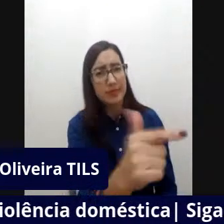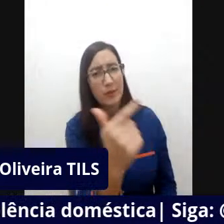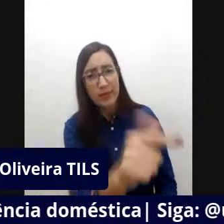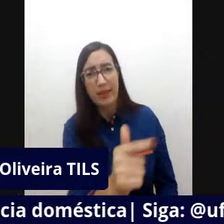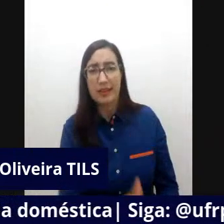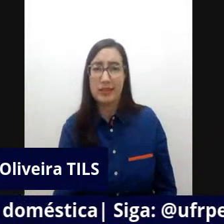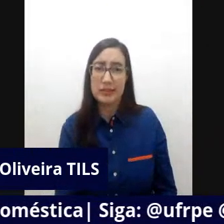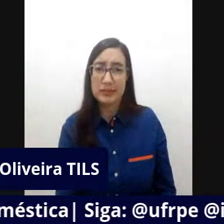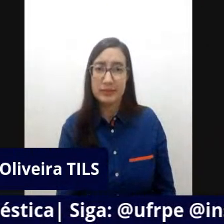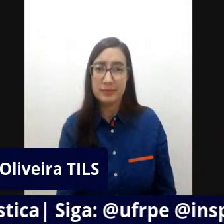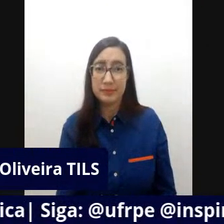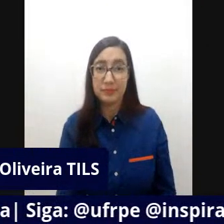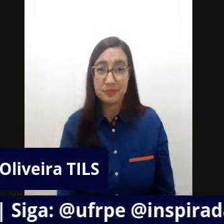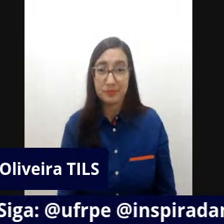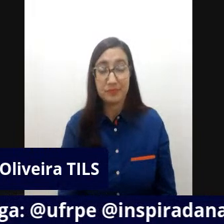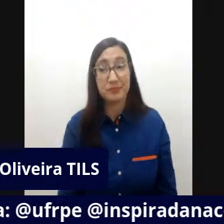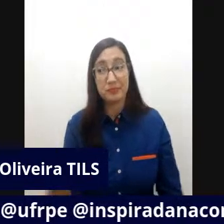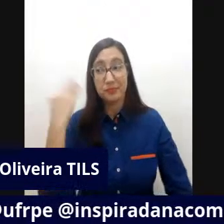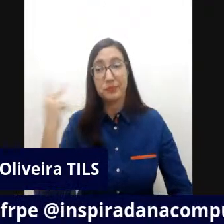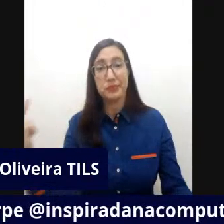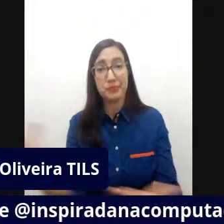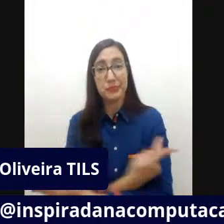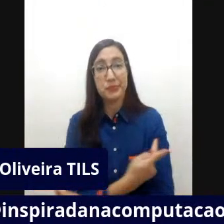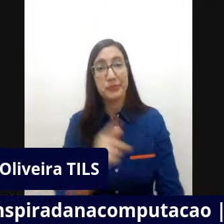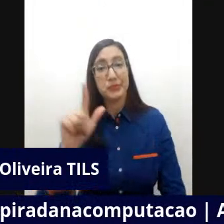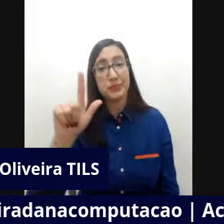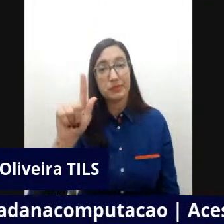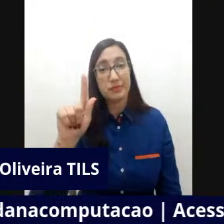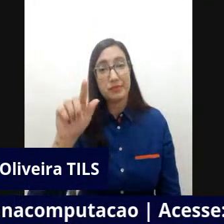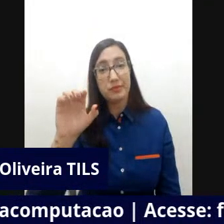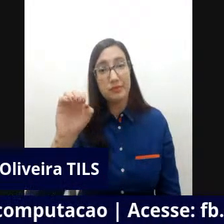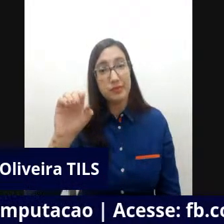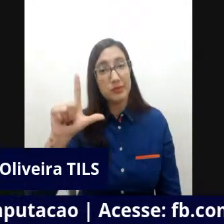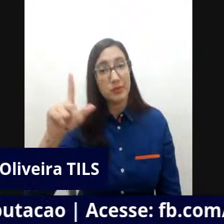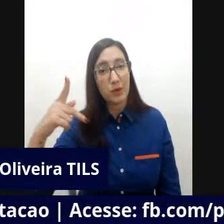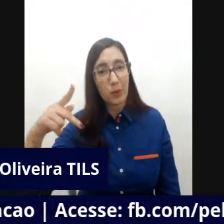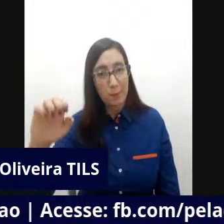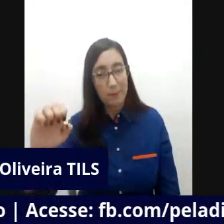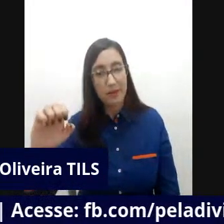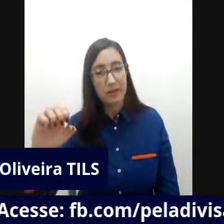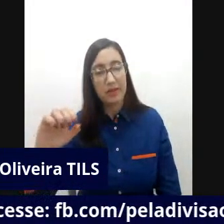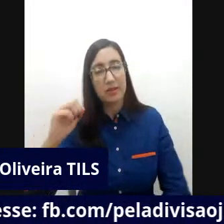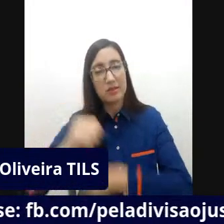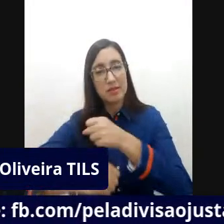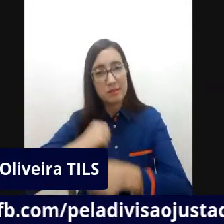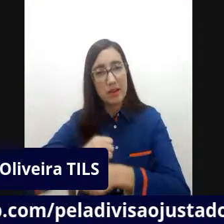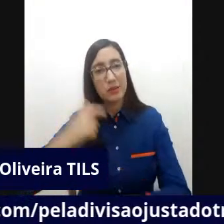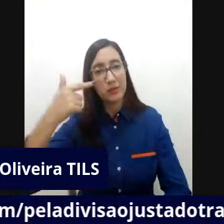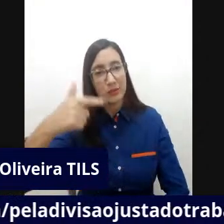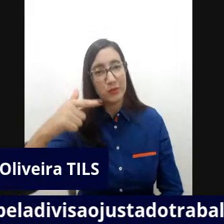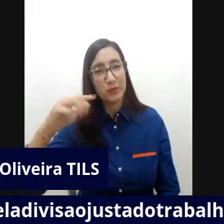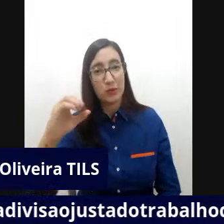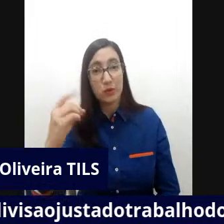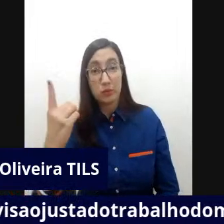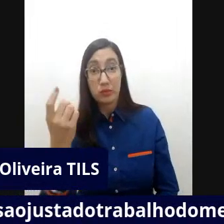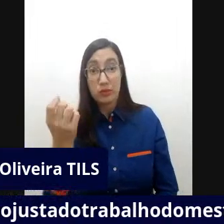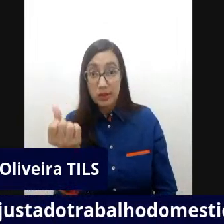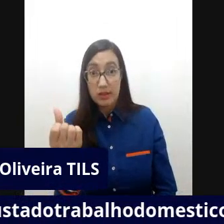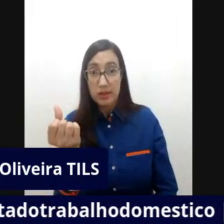2016, né, que destroçou o que a gente buscava